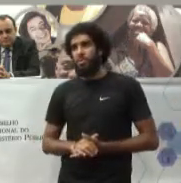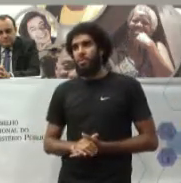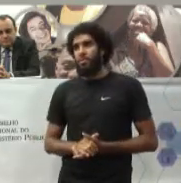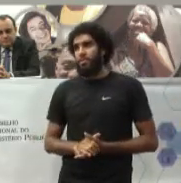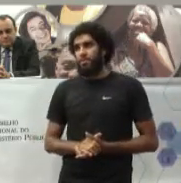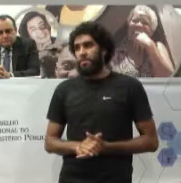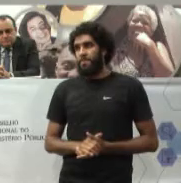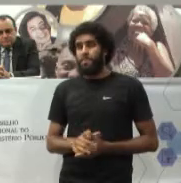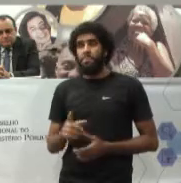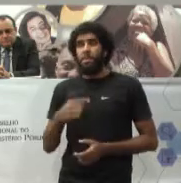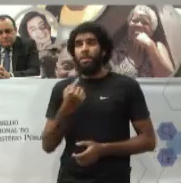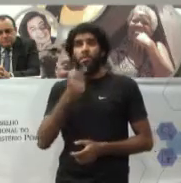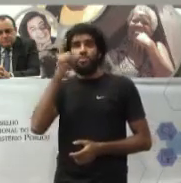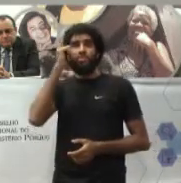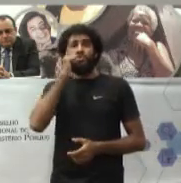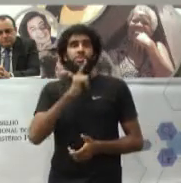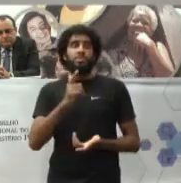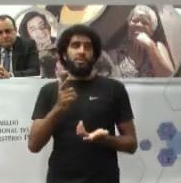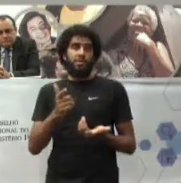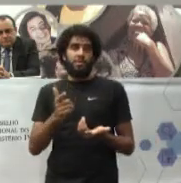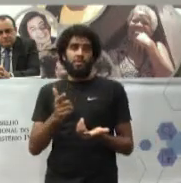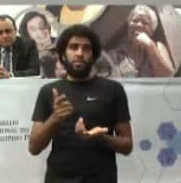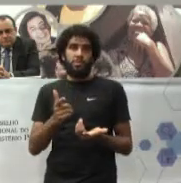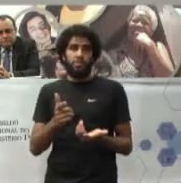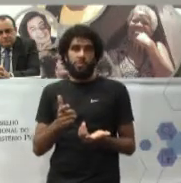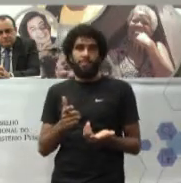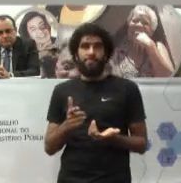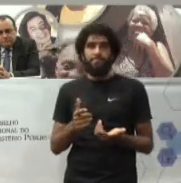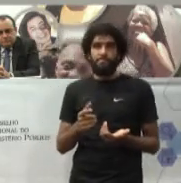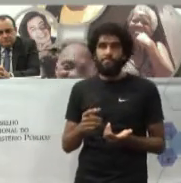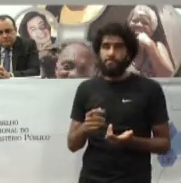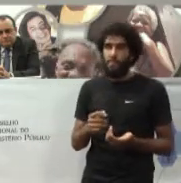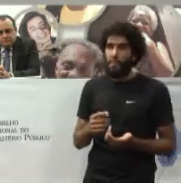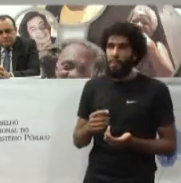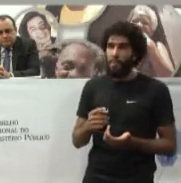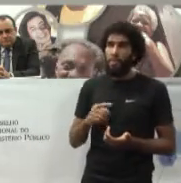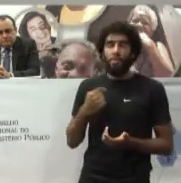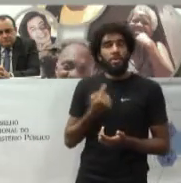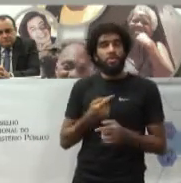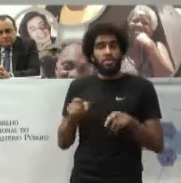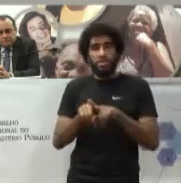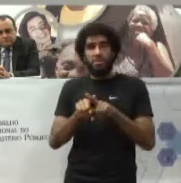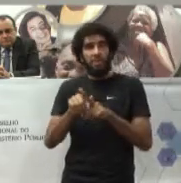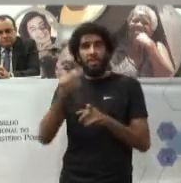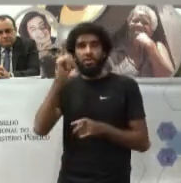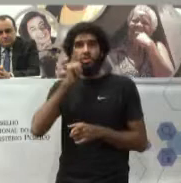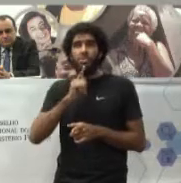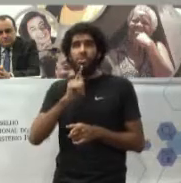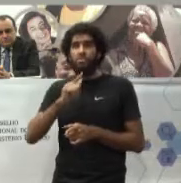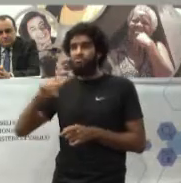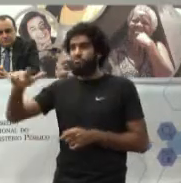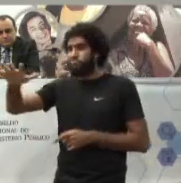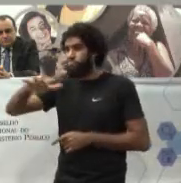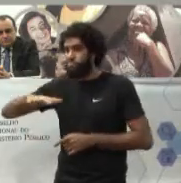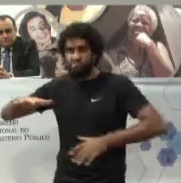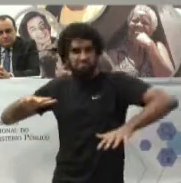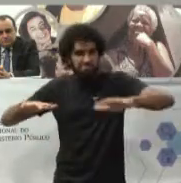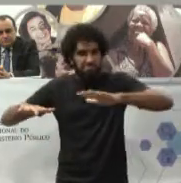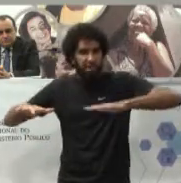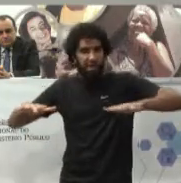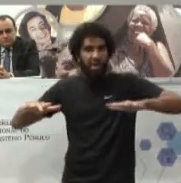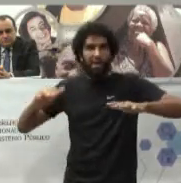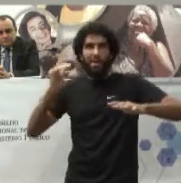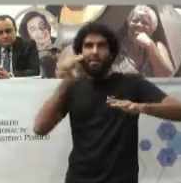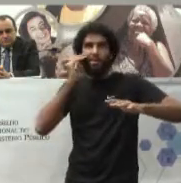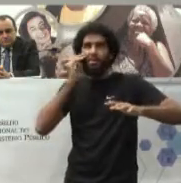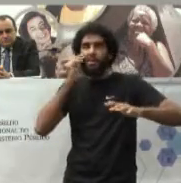que nós não conseguimos superar da mesma forma que nós não conseguimos ainda nos diversos espaços superar a lógica